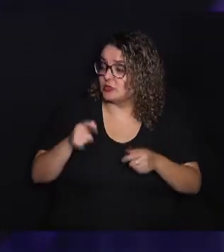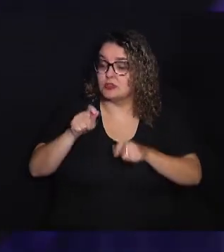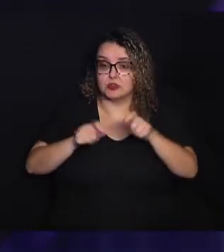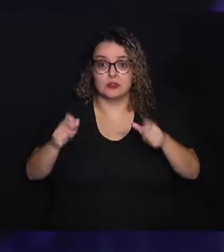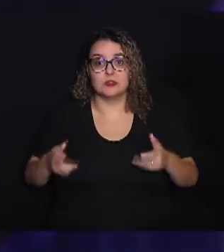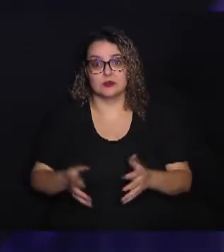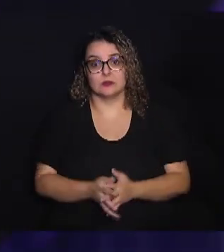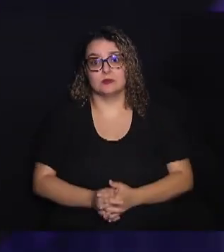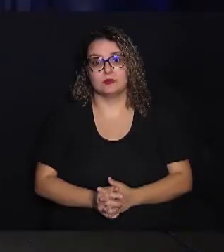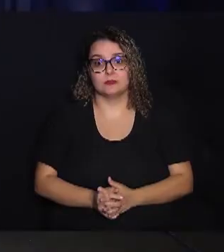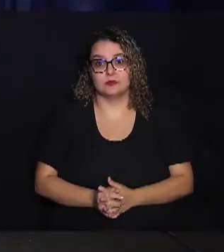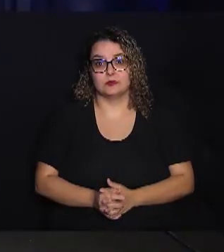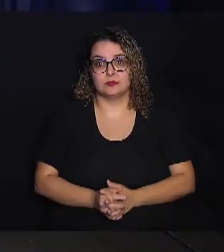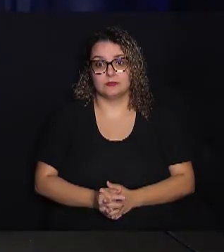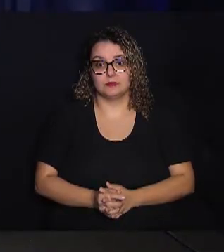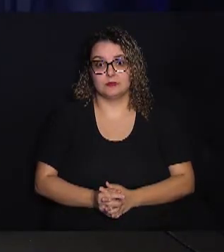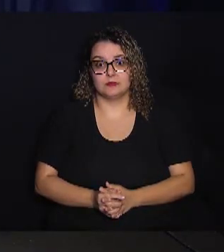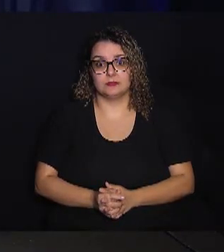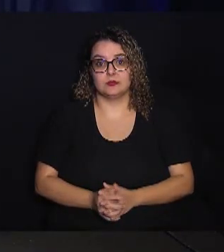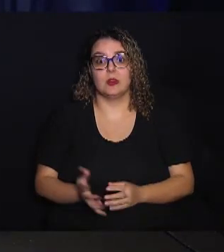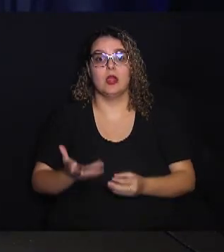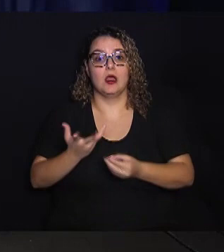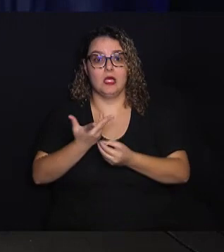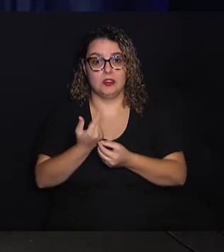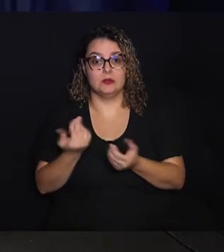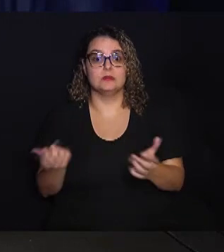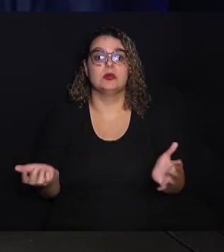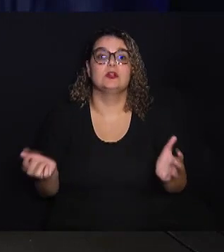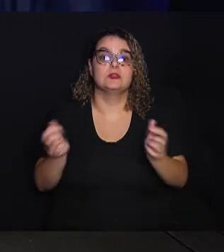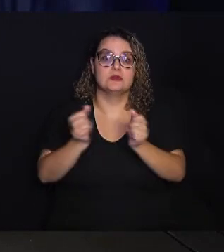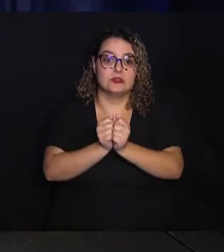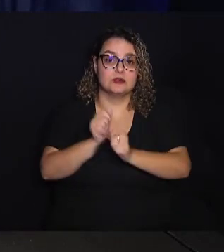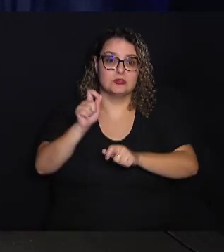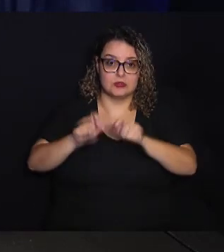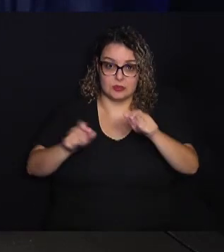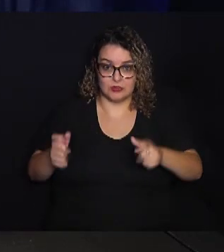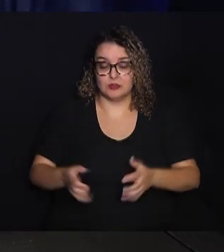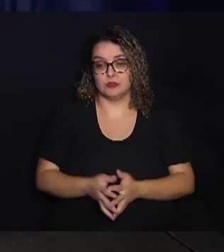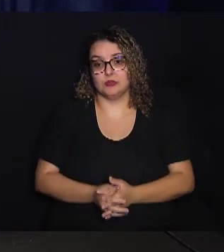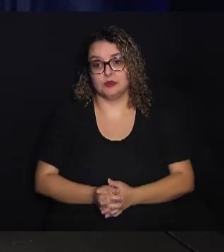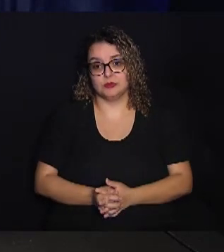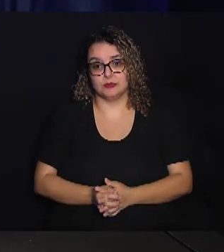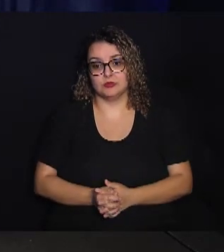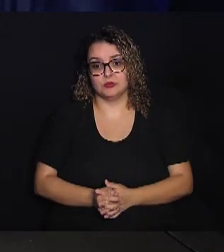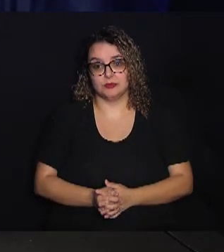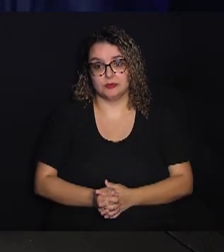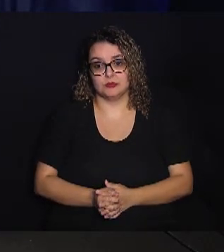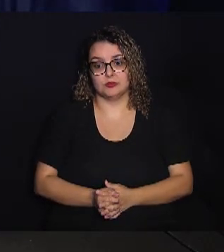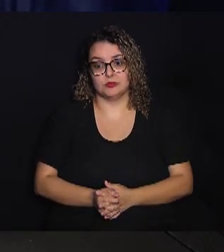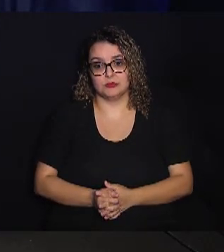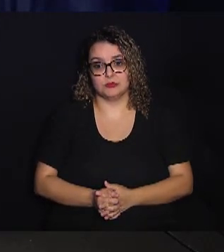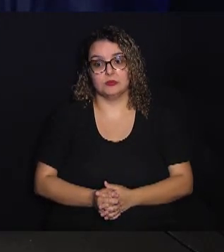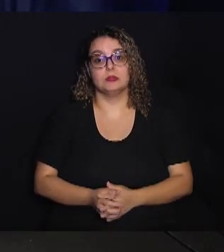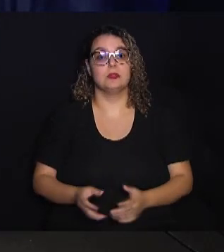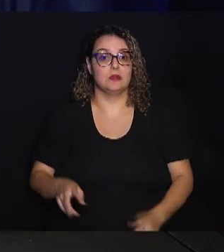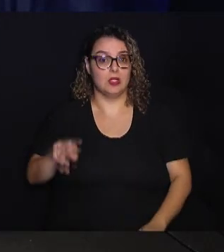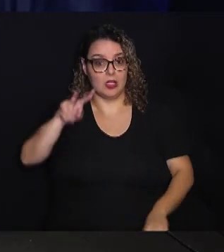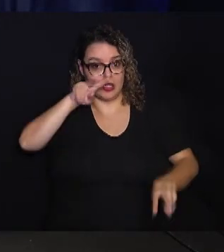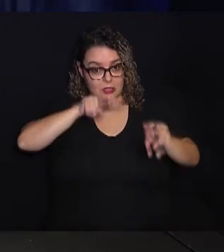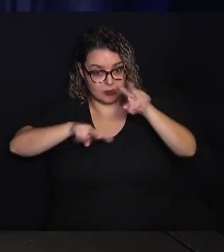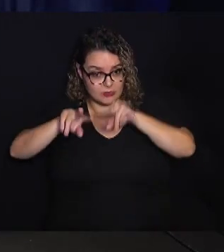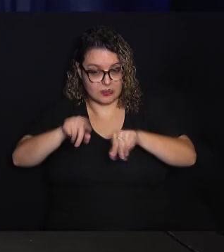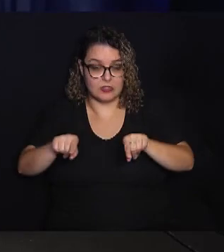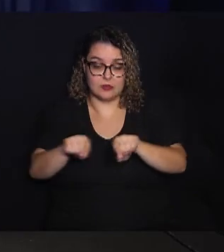né? A arte aproxima, né, as pessoas, tanto as videntes quanto as não